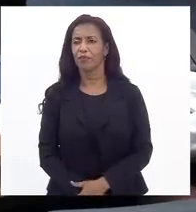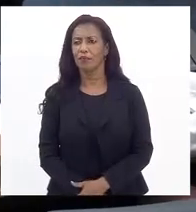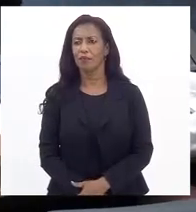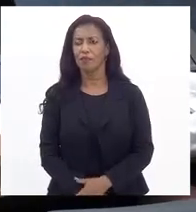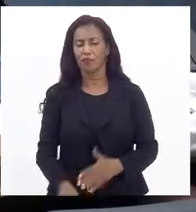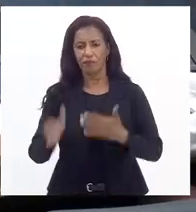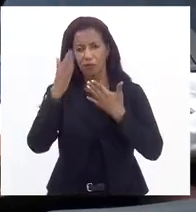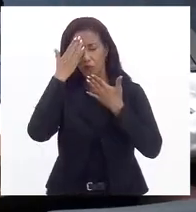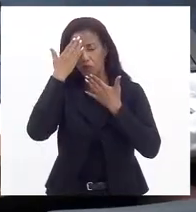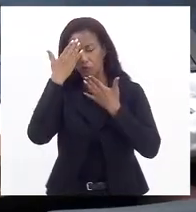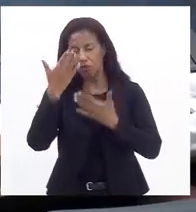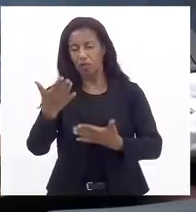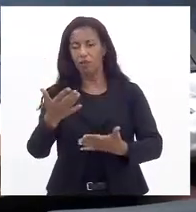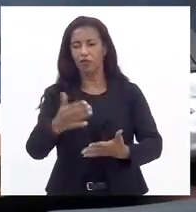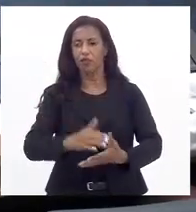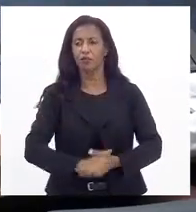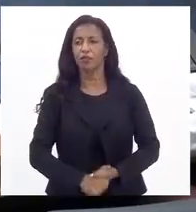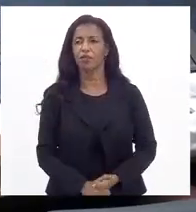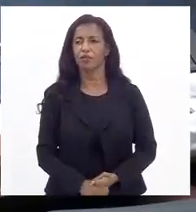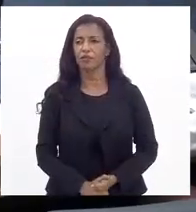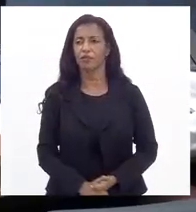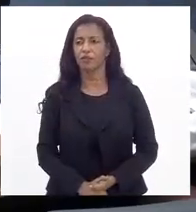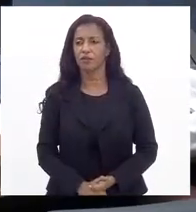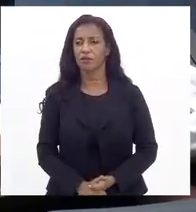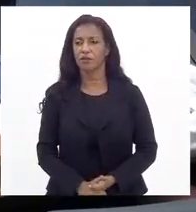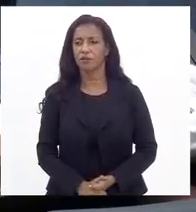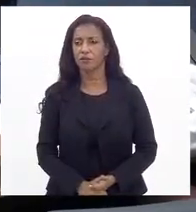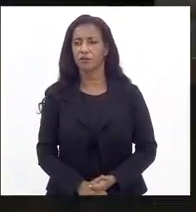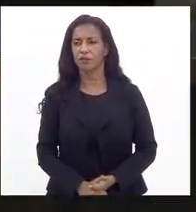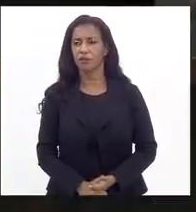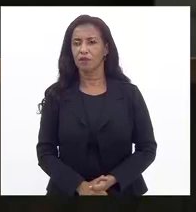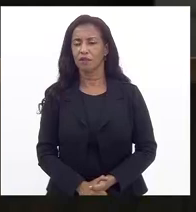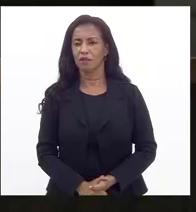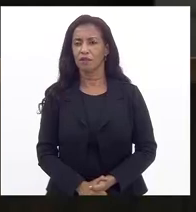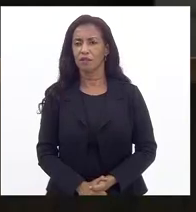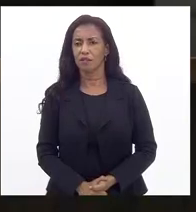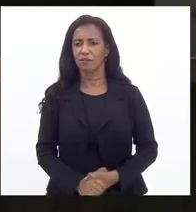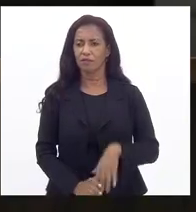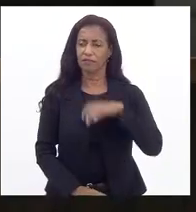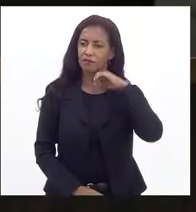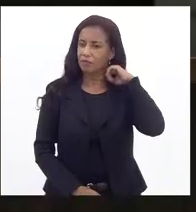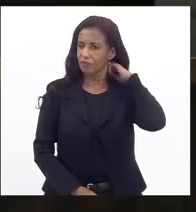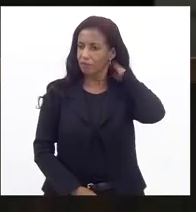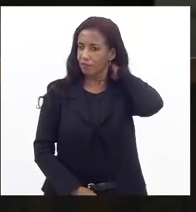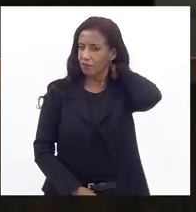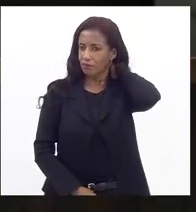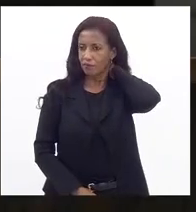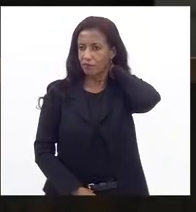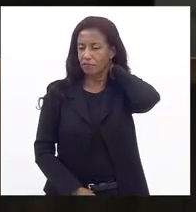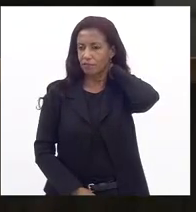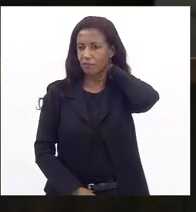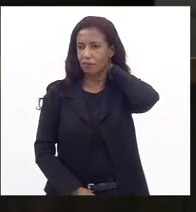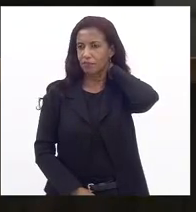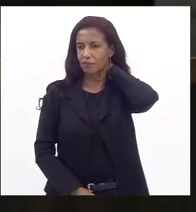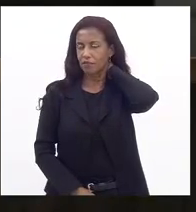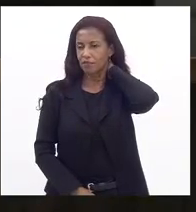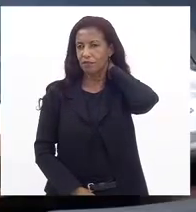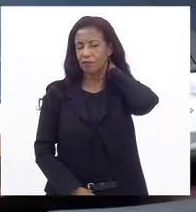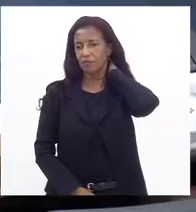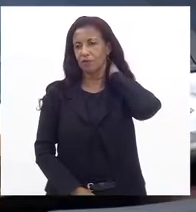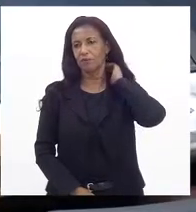e obrigado Presidente um minuto por favor não conseguiu dar a volta ao contrário do deputado Alexandre Freitas no